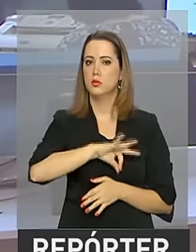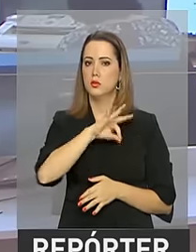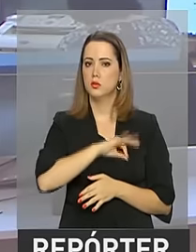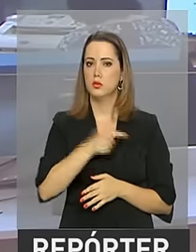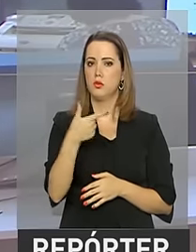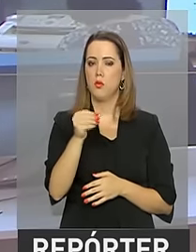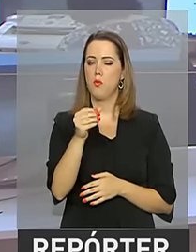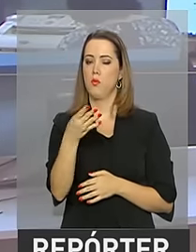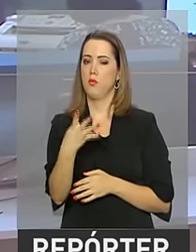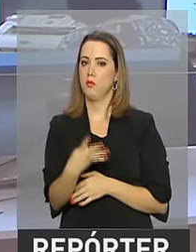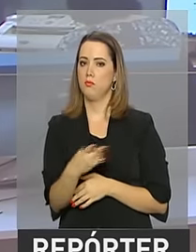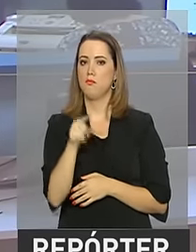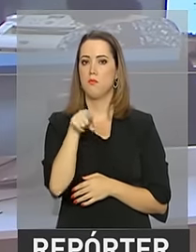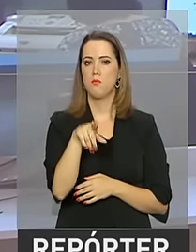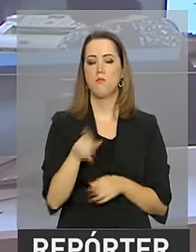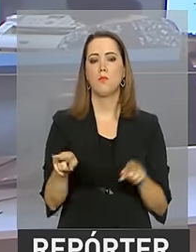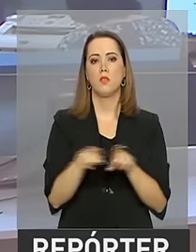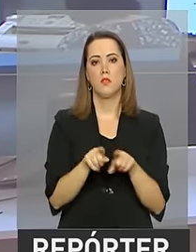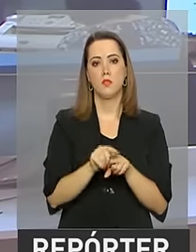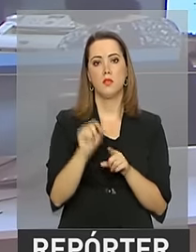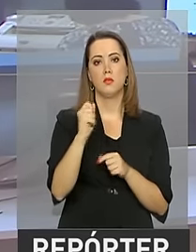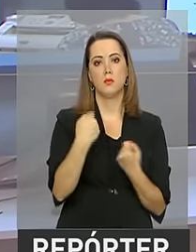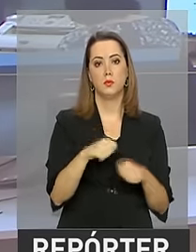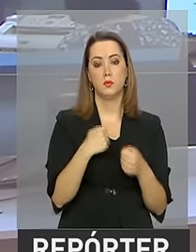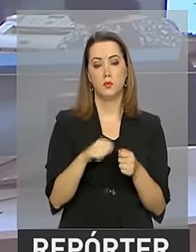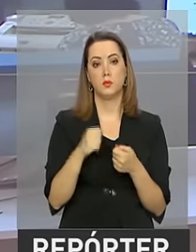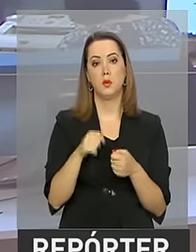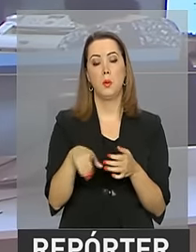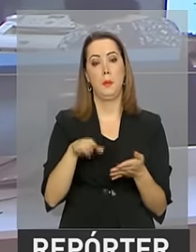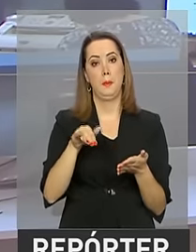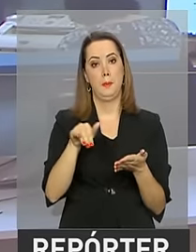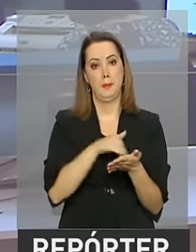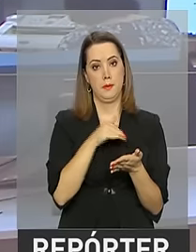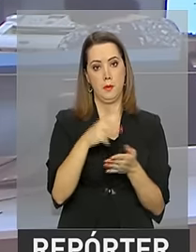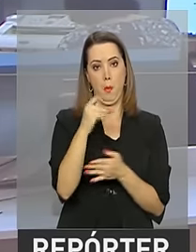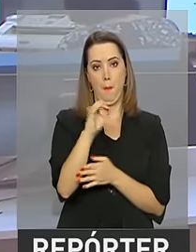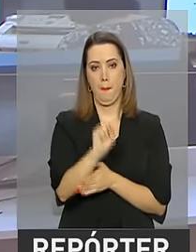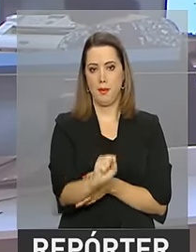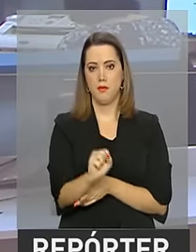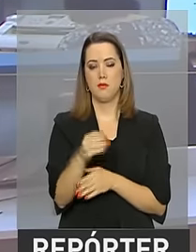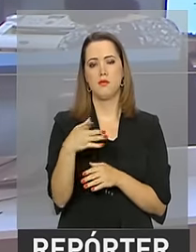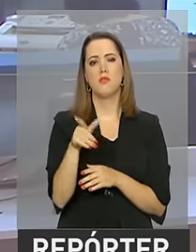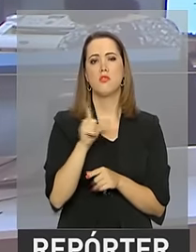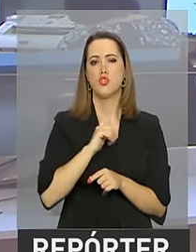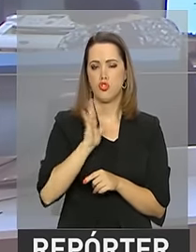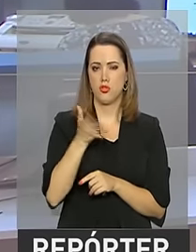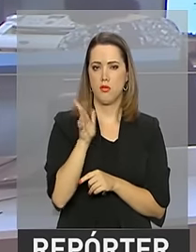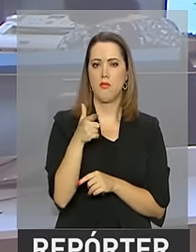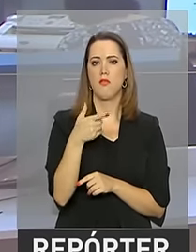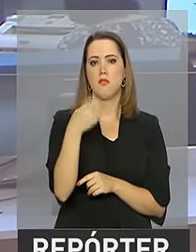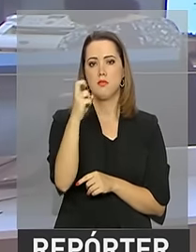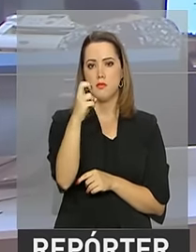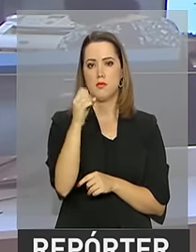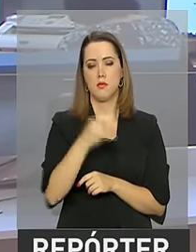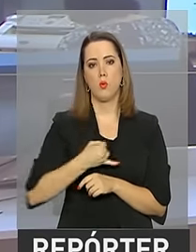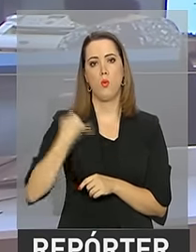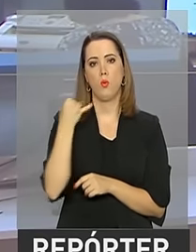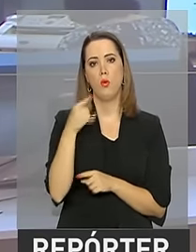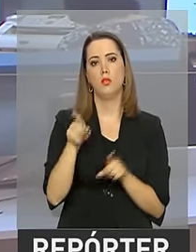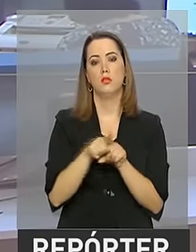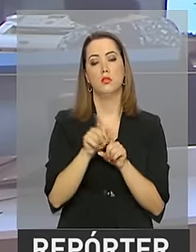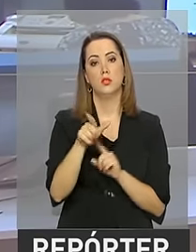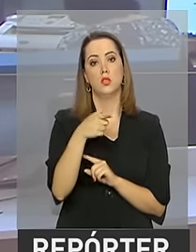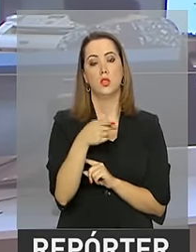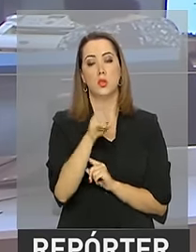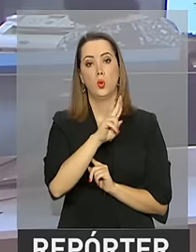mínimos em 2014 Além disso é preciso estar inscrito no pispasep há pelo menos 5 anos e ter tido